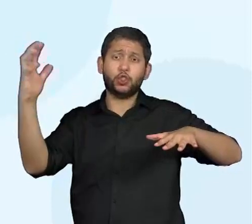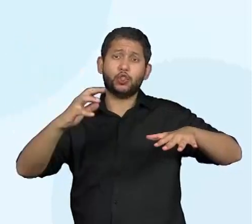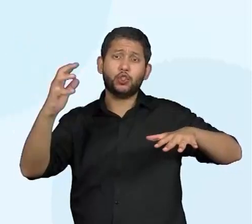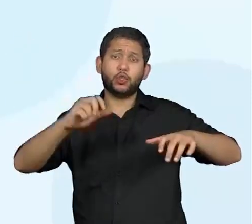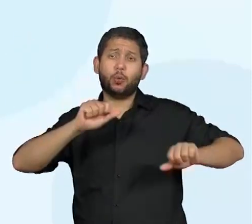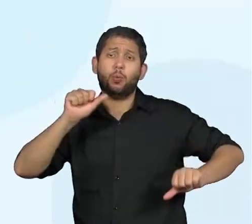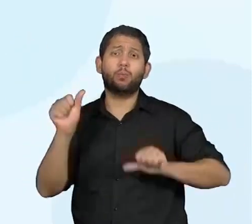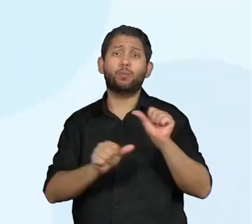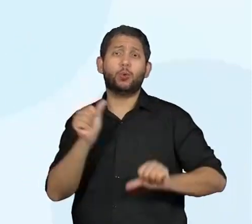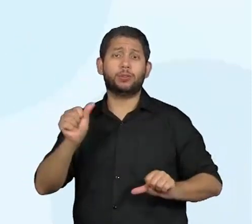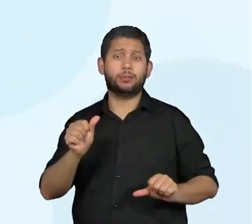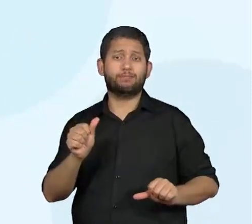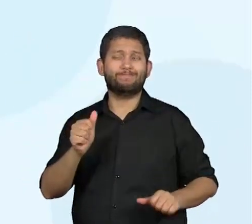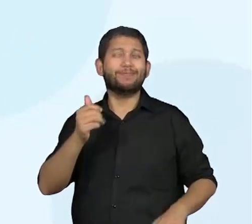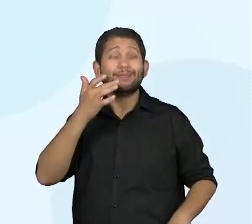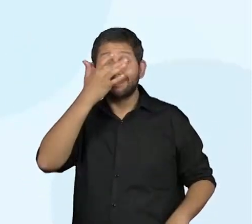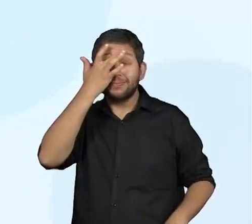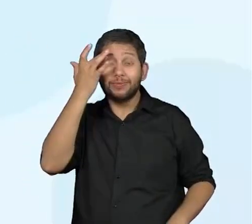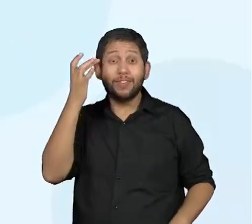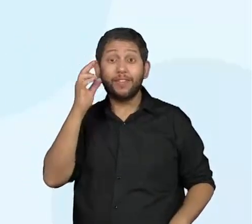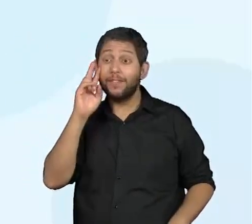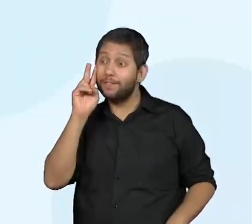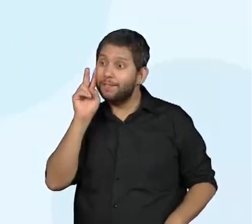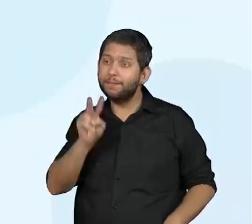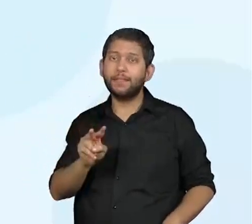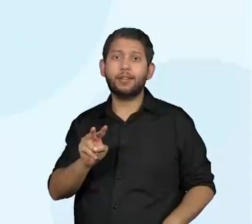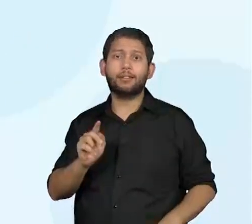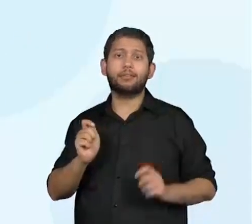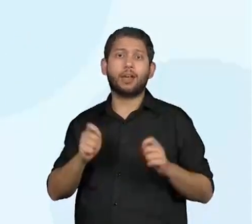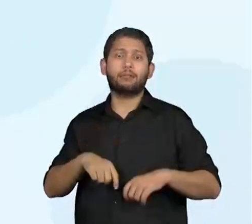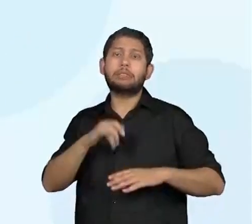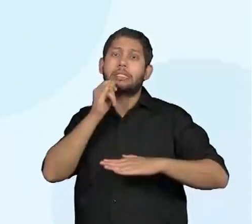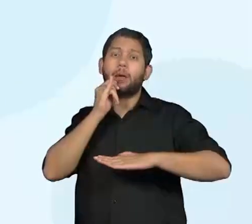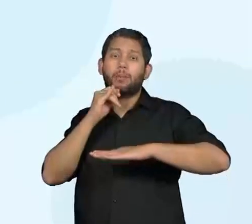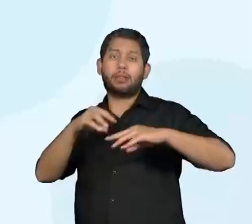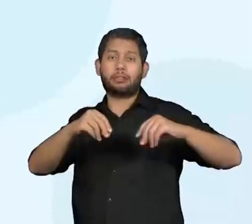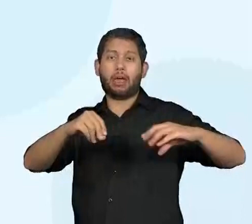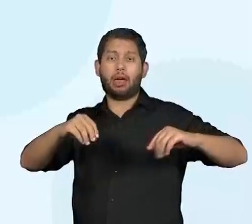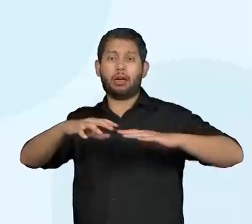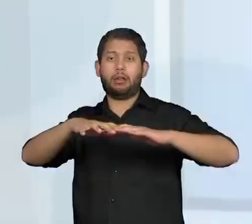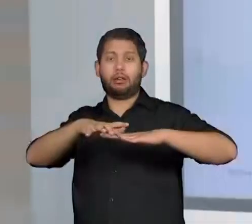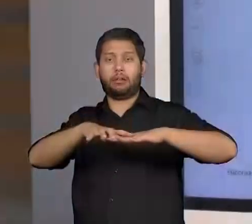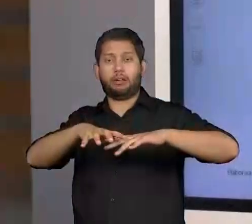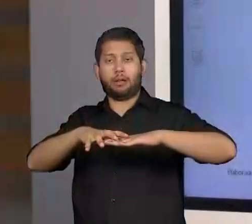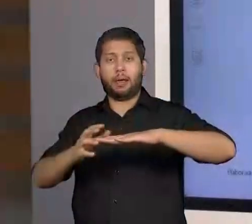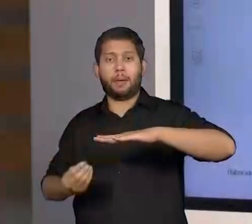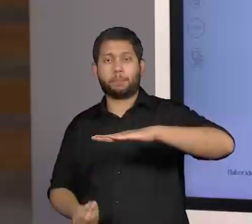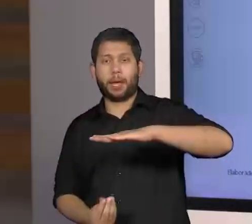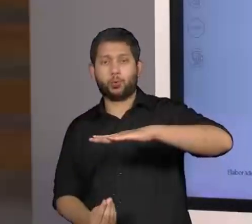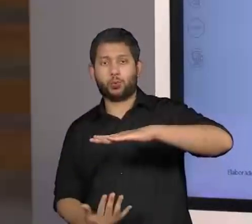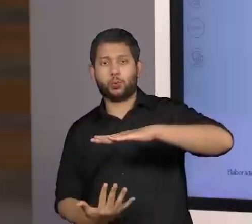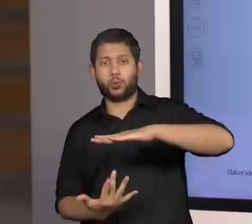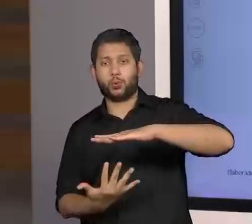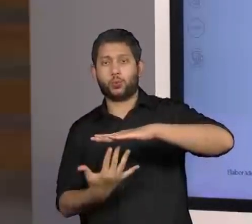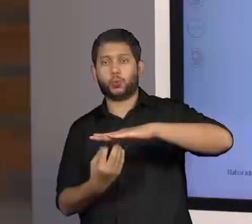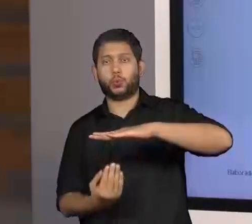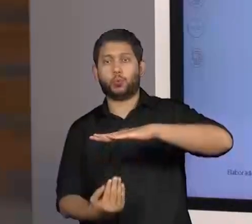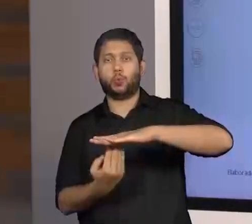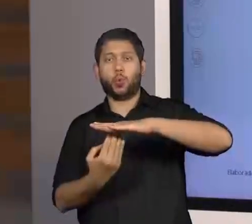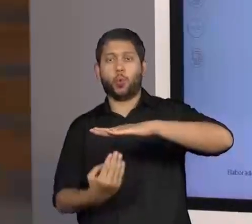seja, ele não atua por baixo da Terra, ele atua no superior, em